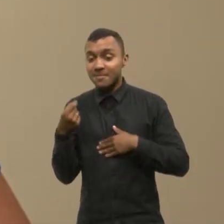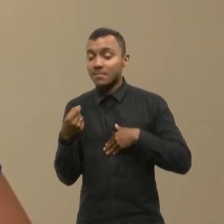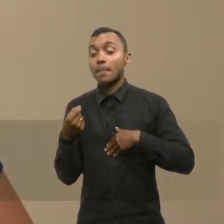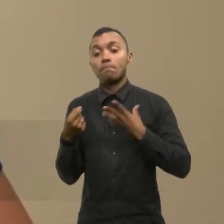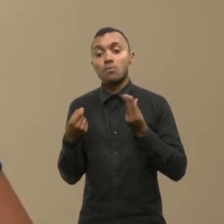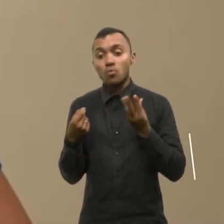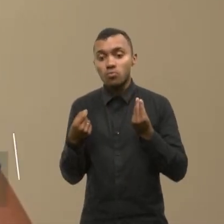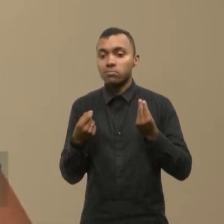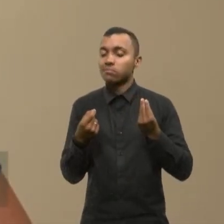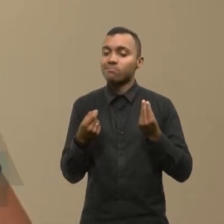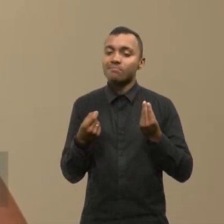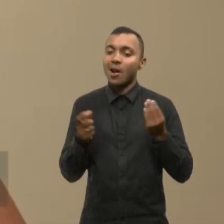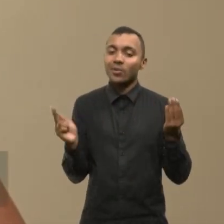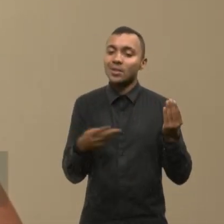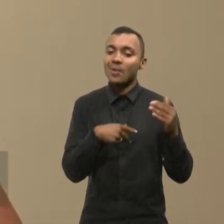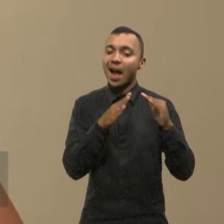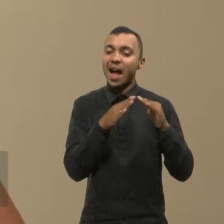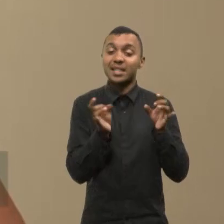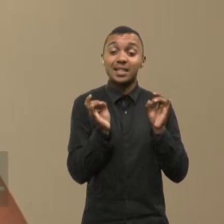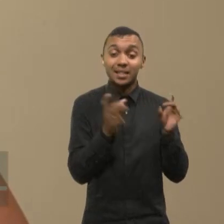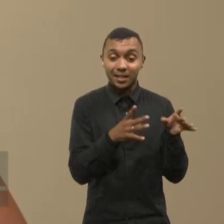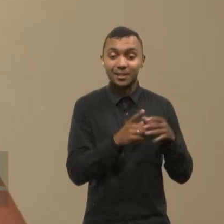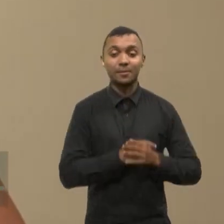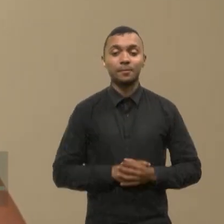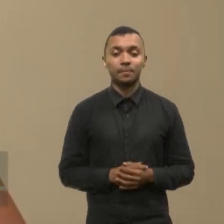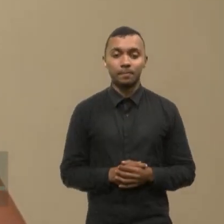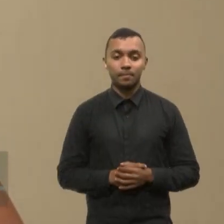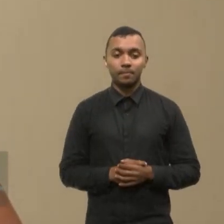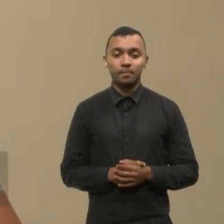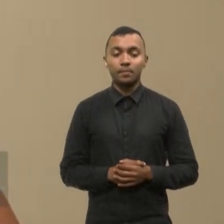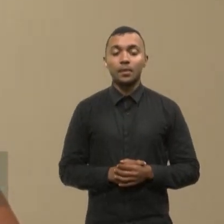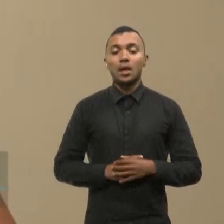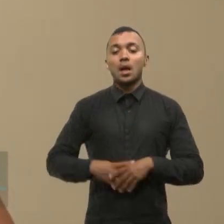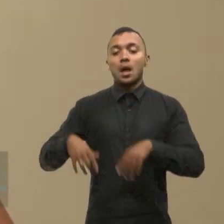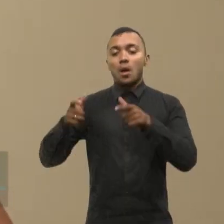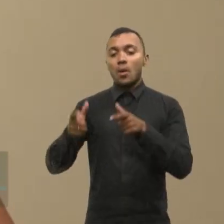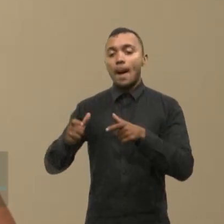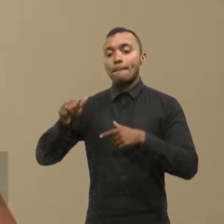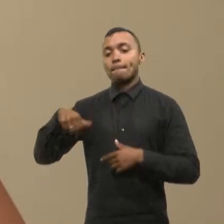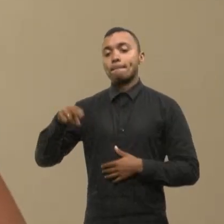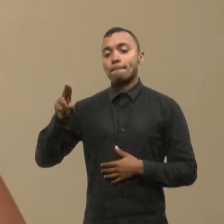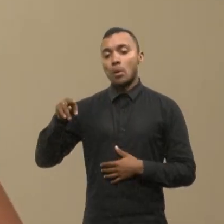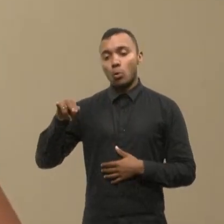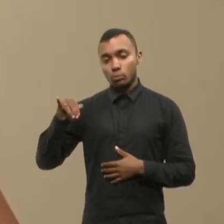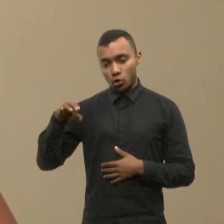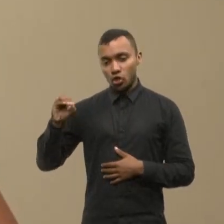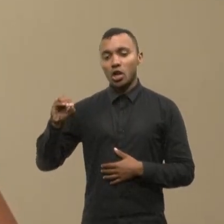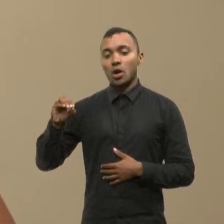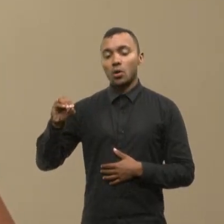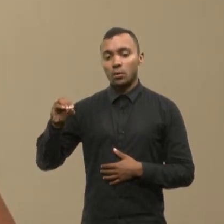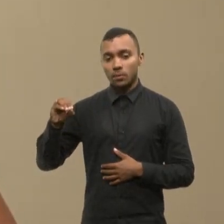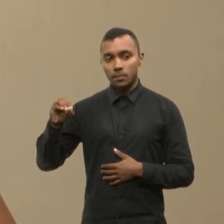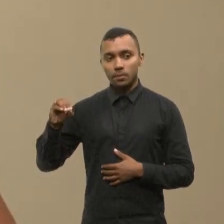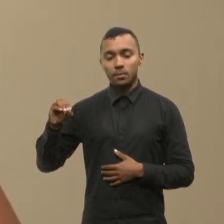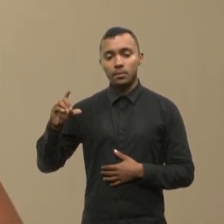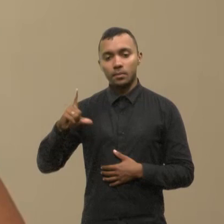foram inundadas, inclusive o bairro Mutirão, onde é um conjunto que